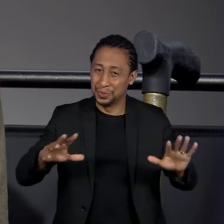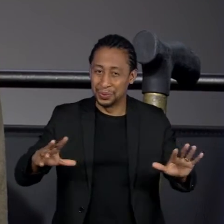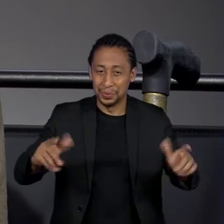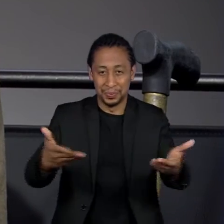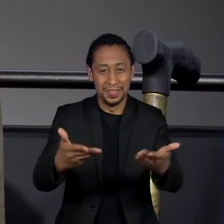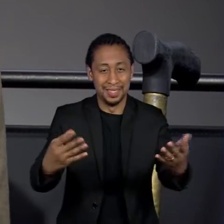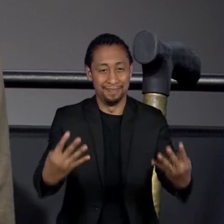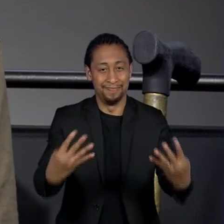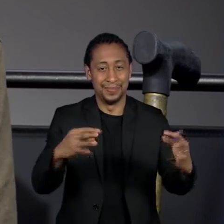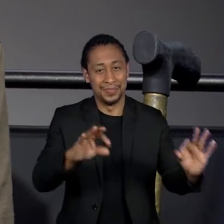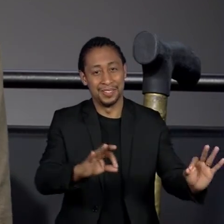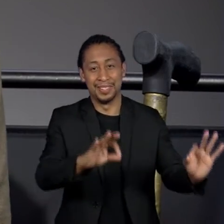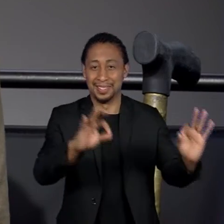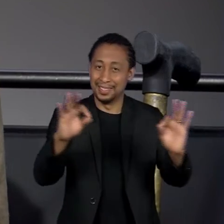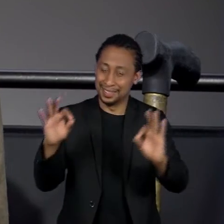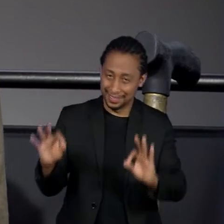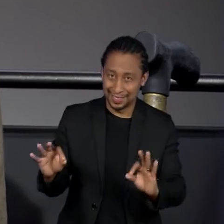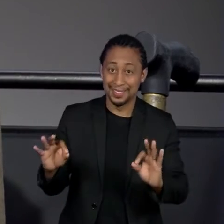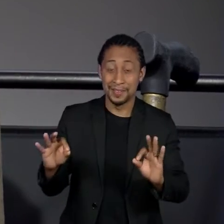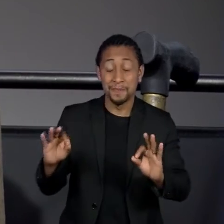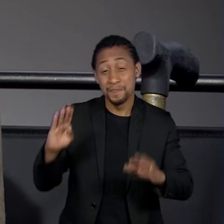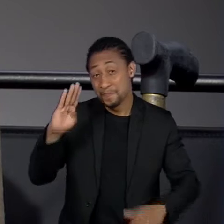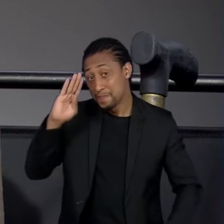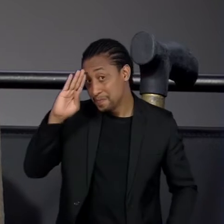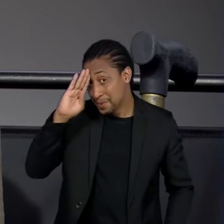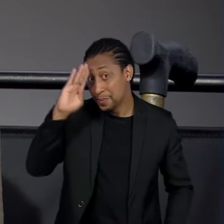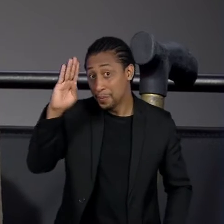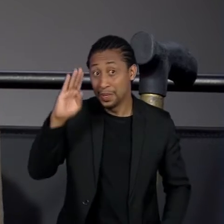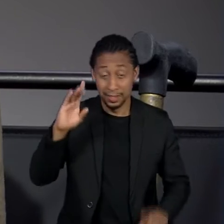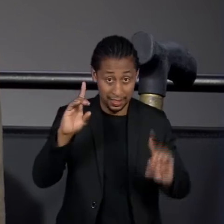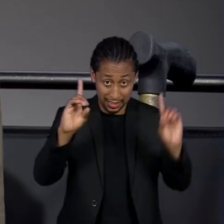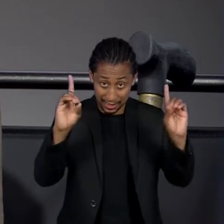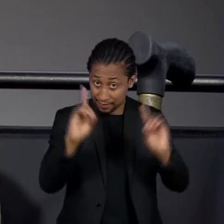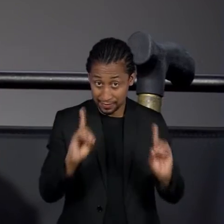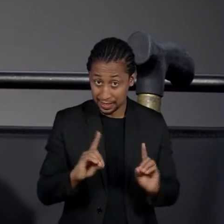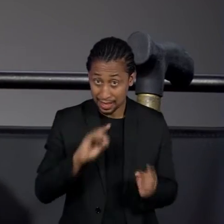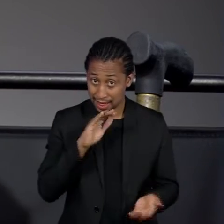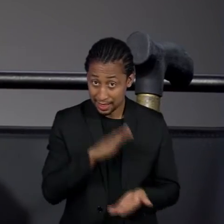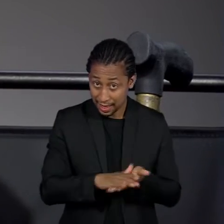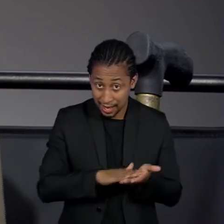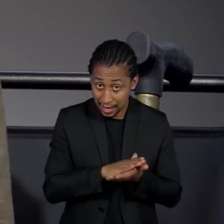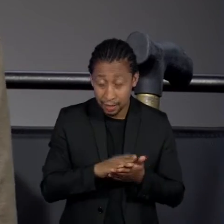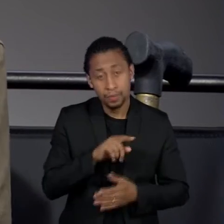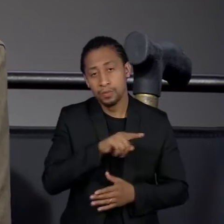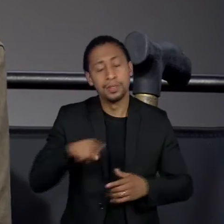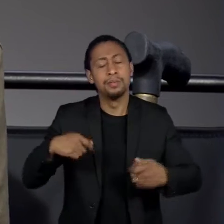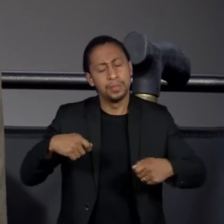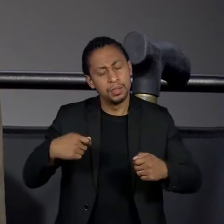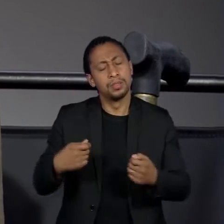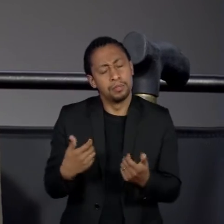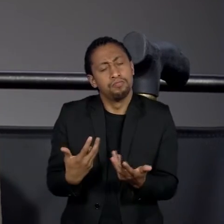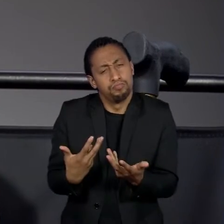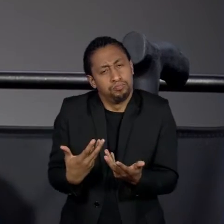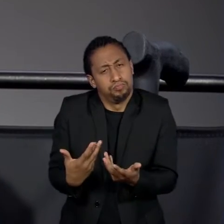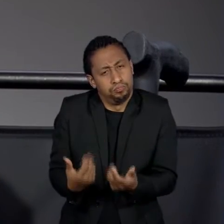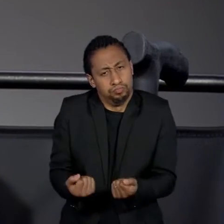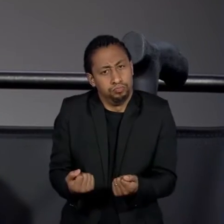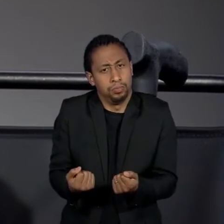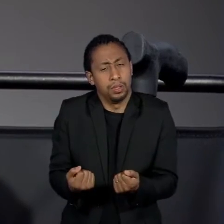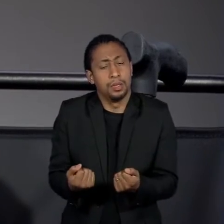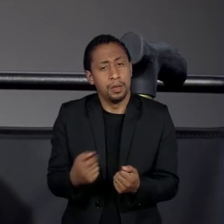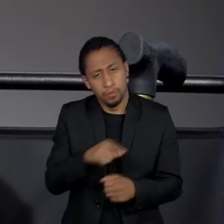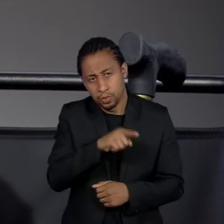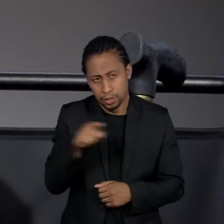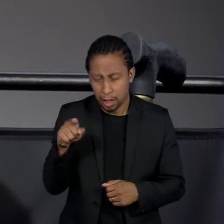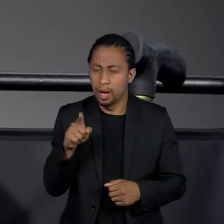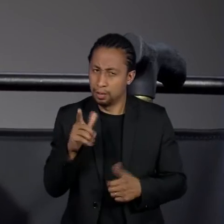nos assistindo, principalmente as pessoas sem deficiência, que tenham humildade, reconheçam seus privilégios